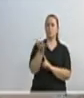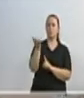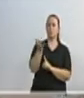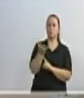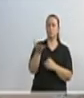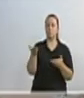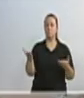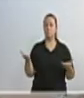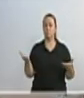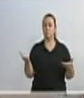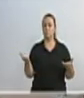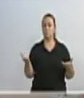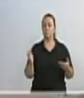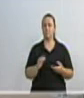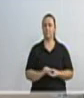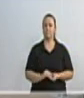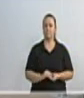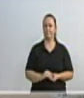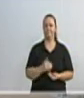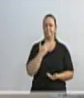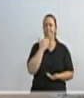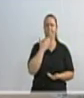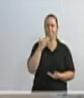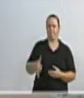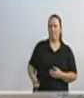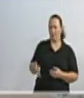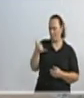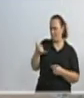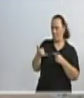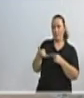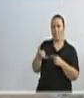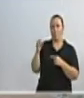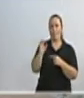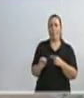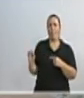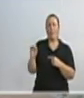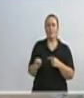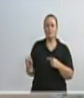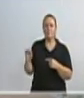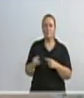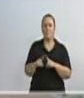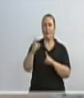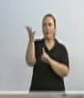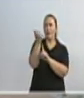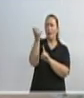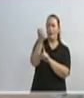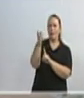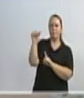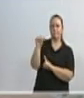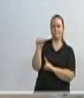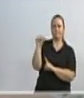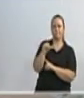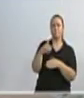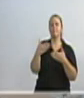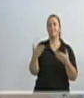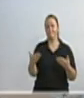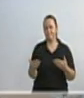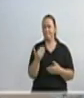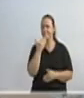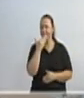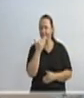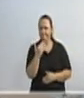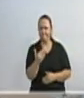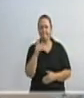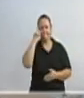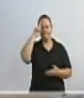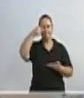telefone. Não é o aparelho, porque o aparelho é um dos melhores que a gente tem. Então eu peço que a gente saia realmente daqui com uma decisão